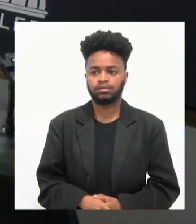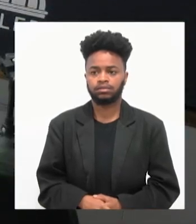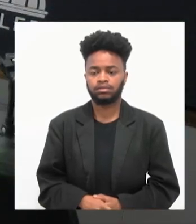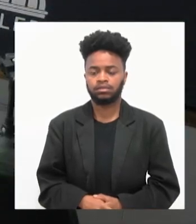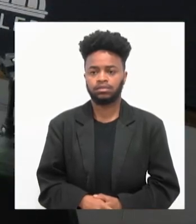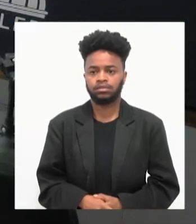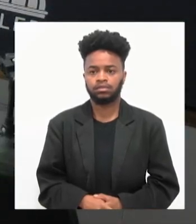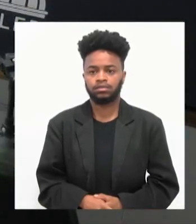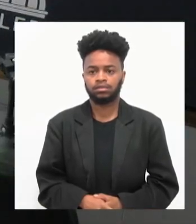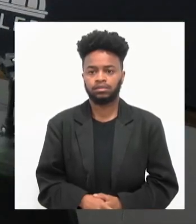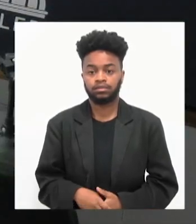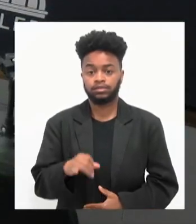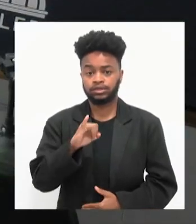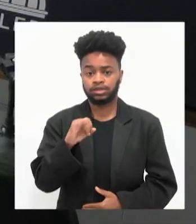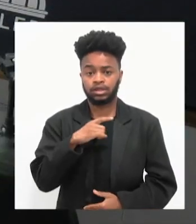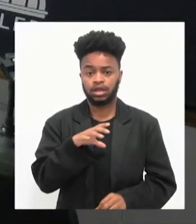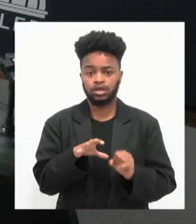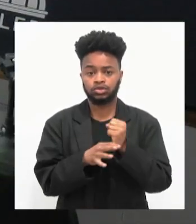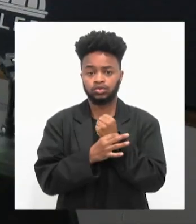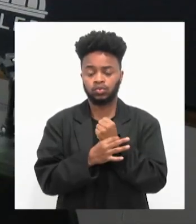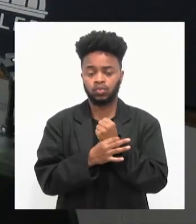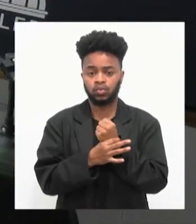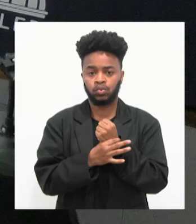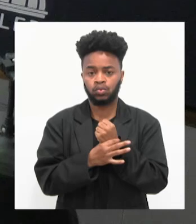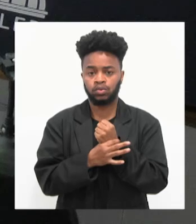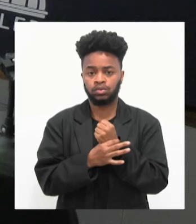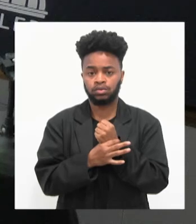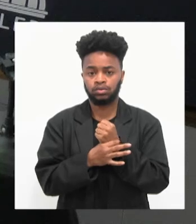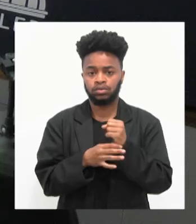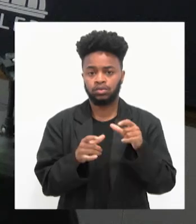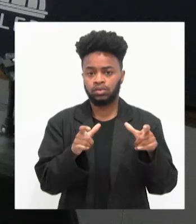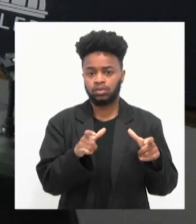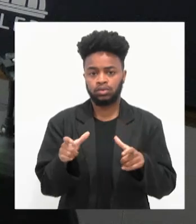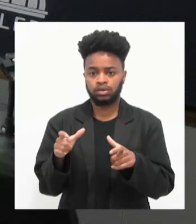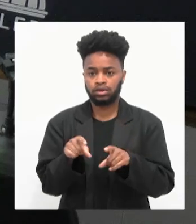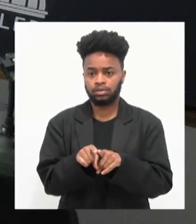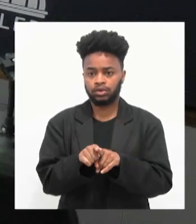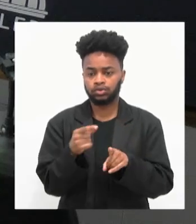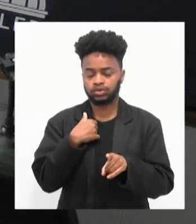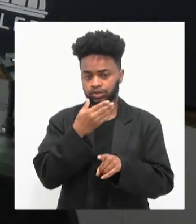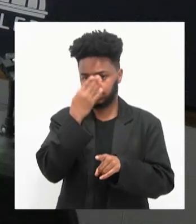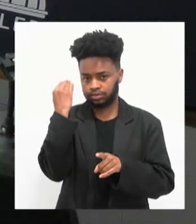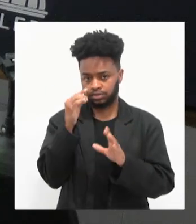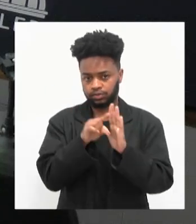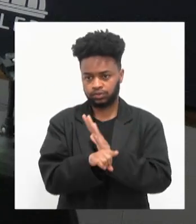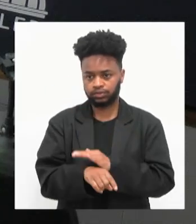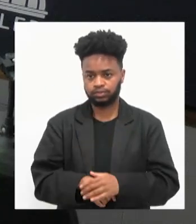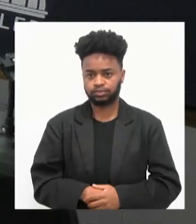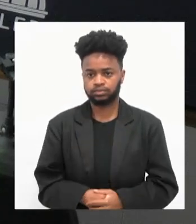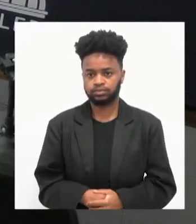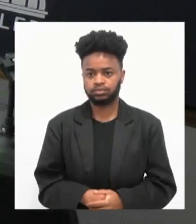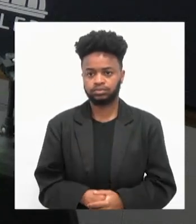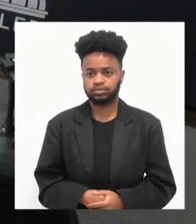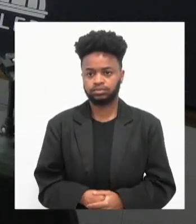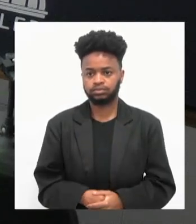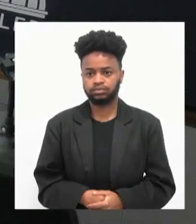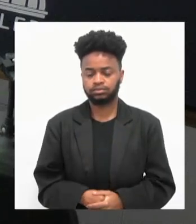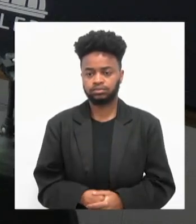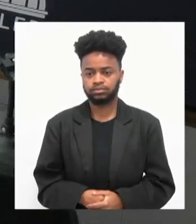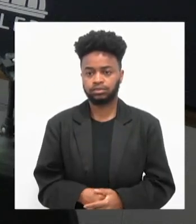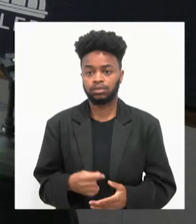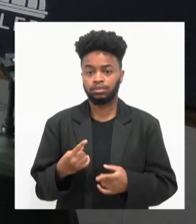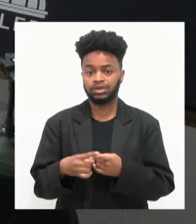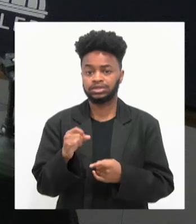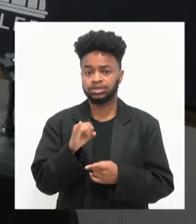E se tem seguro também, né, nesses locais também, que se perguntar aqui, lá, em cada local que fica, porque, por exemplo, um